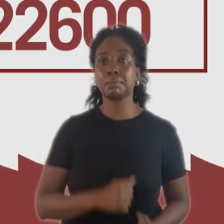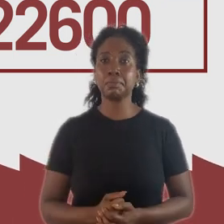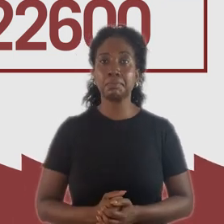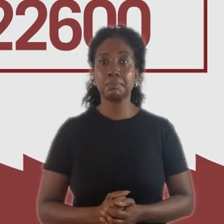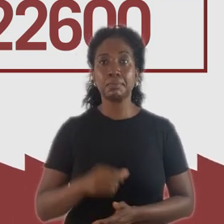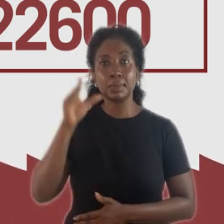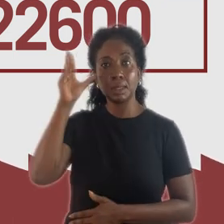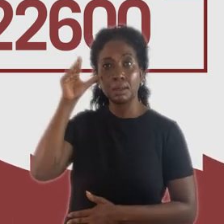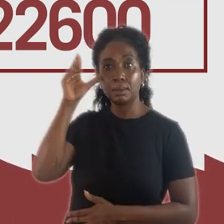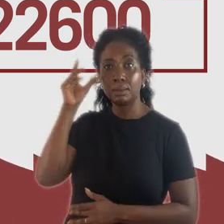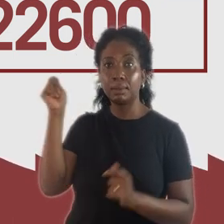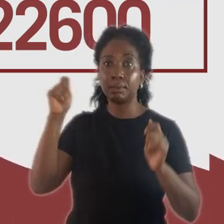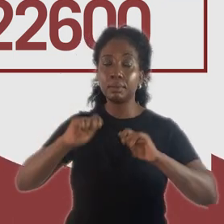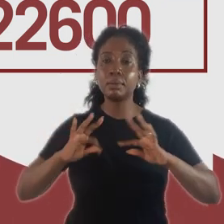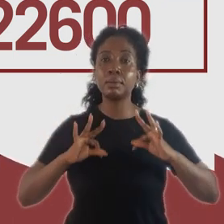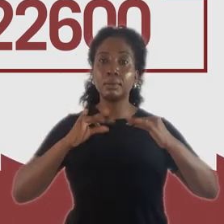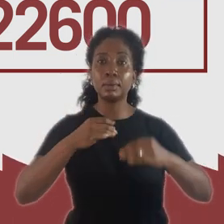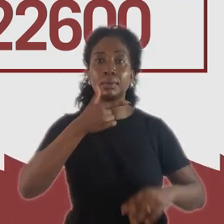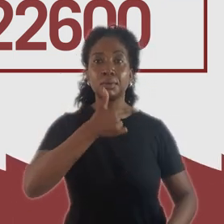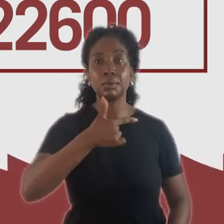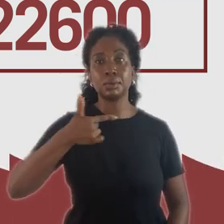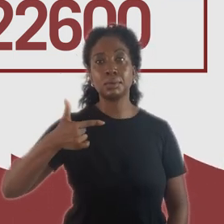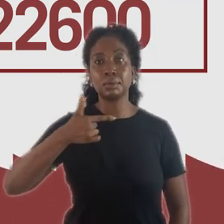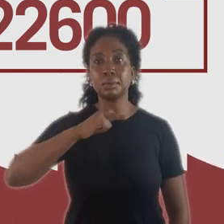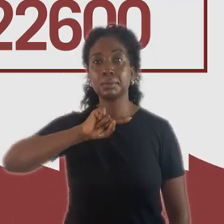16.667. Visualizações de perfil,